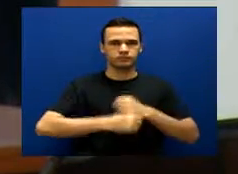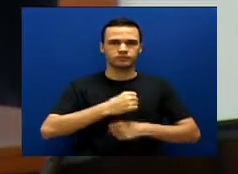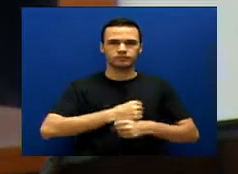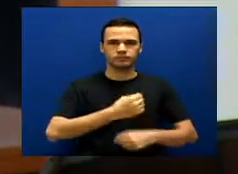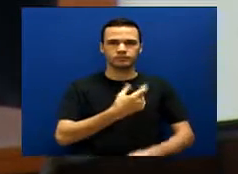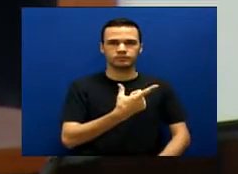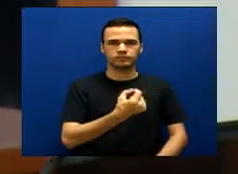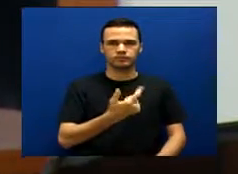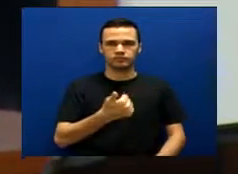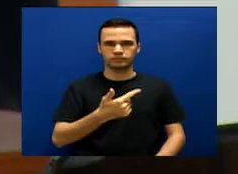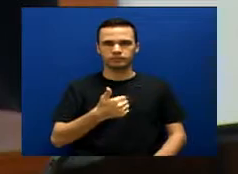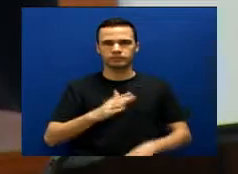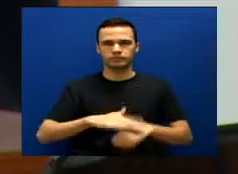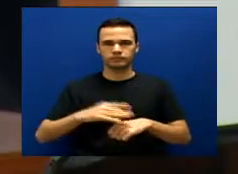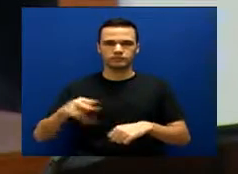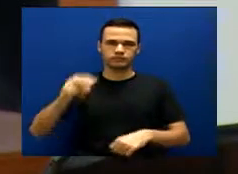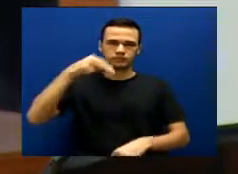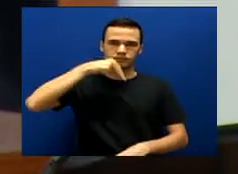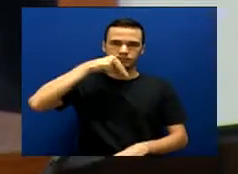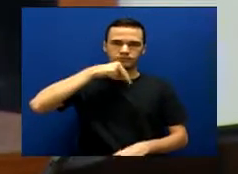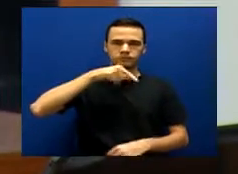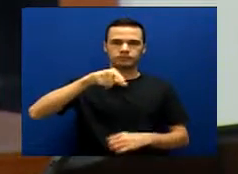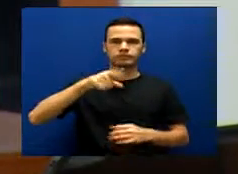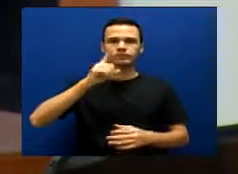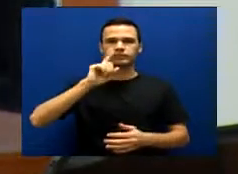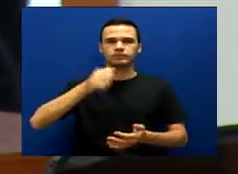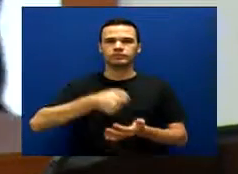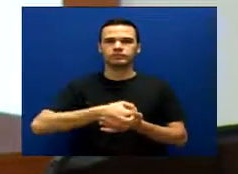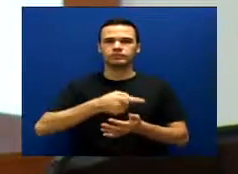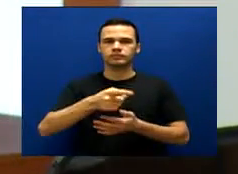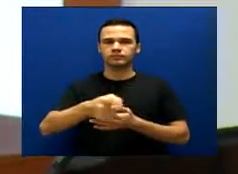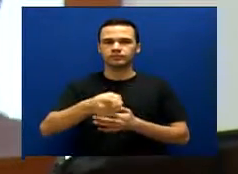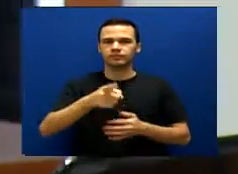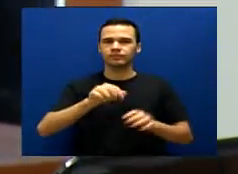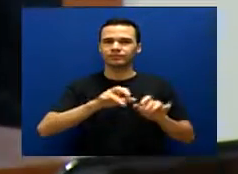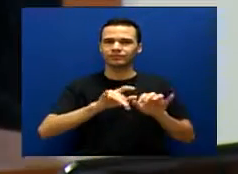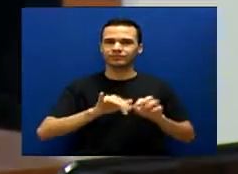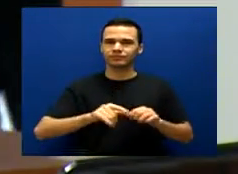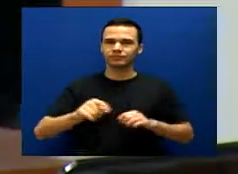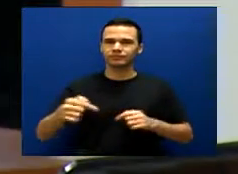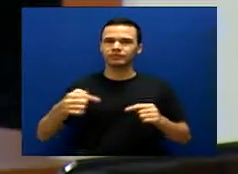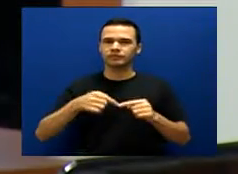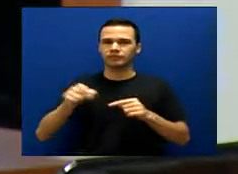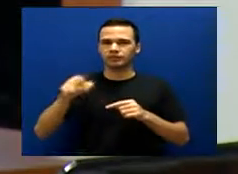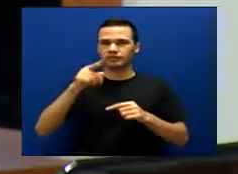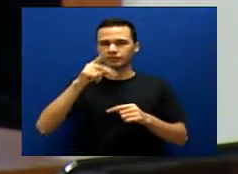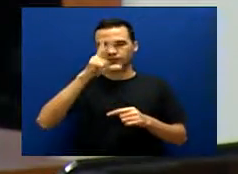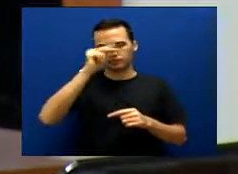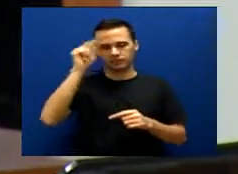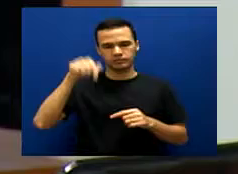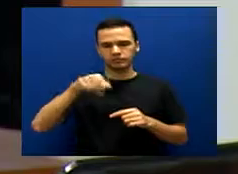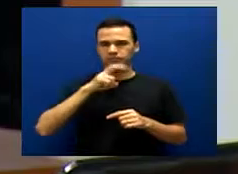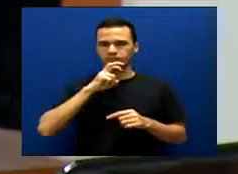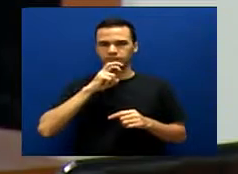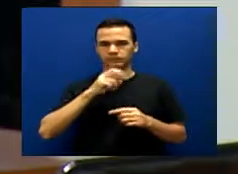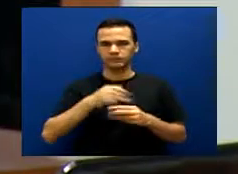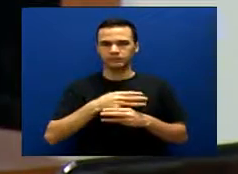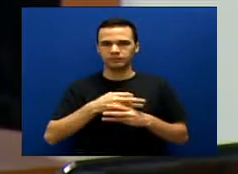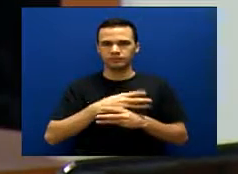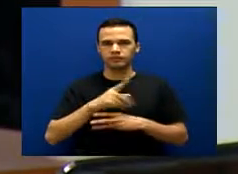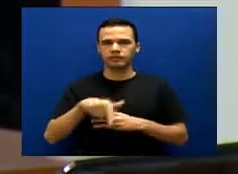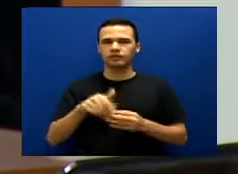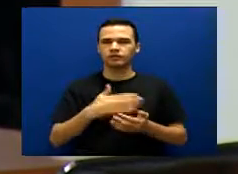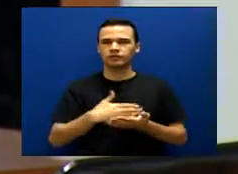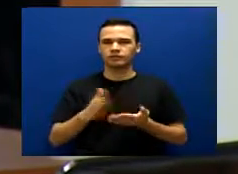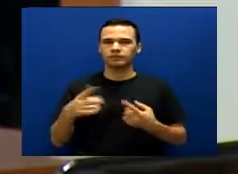projeto que trata também da minha autoria da certificação digital. Seria certidão negativa municipal virtual. Já que vai entrar o projeto